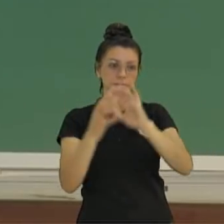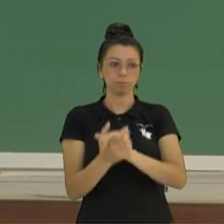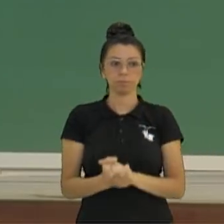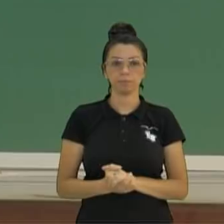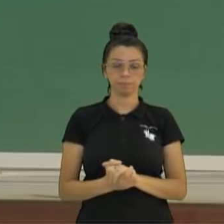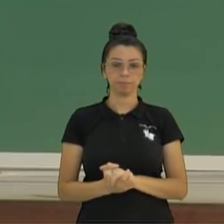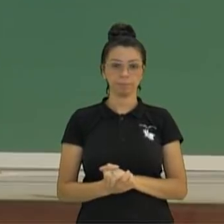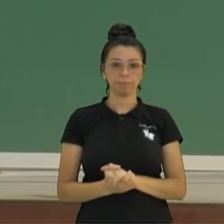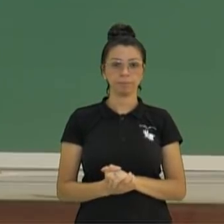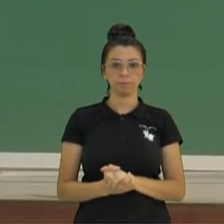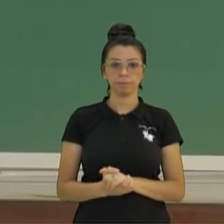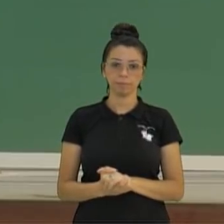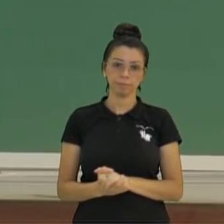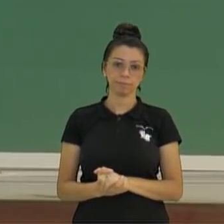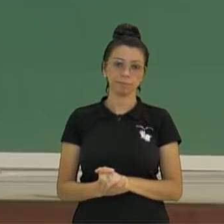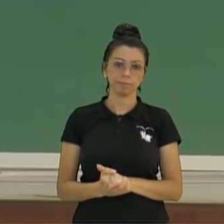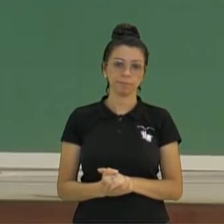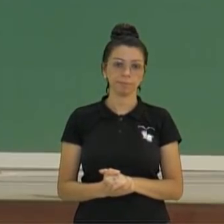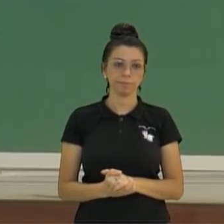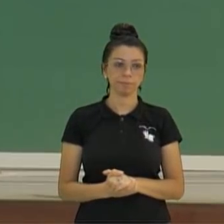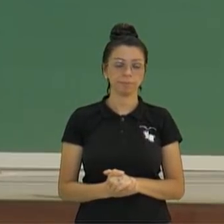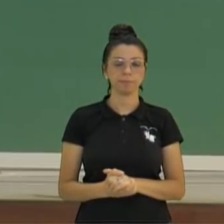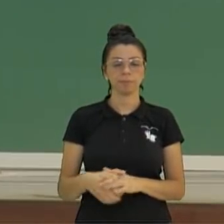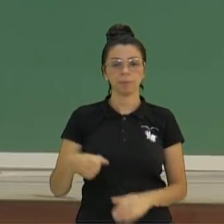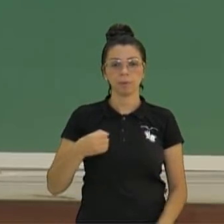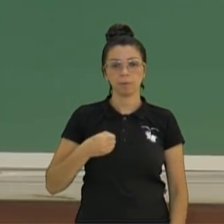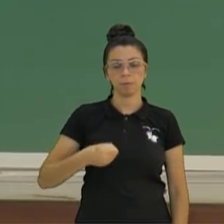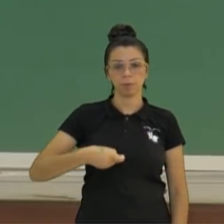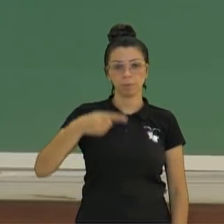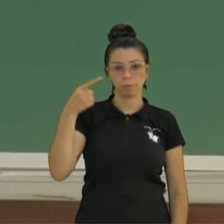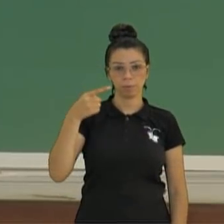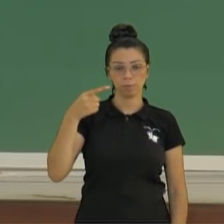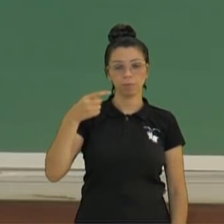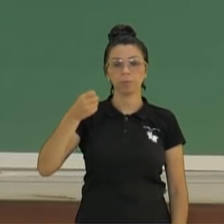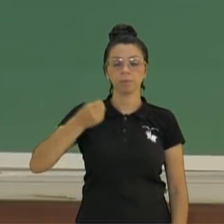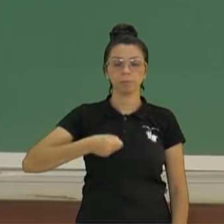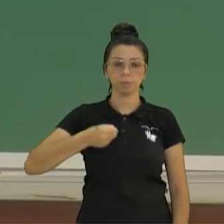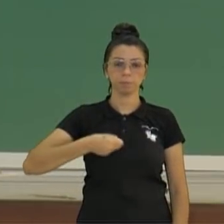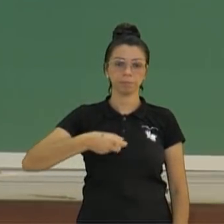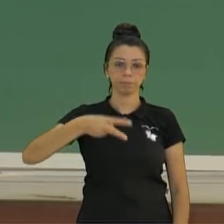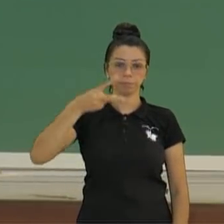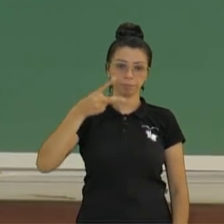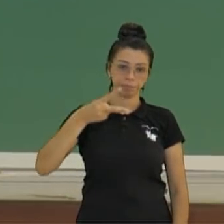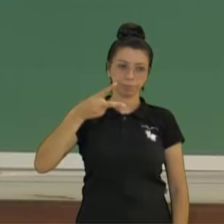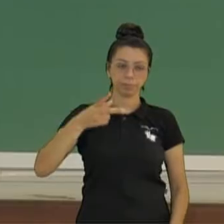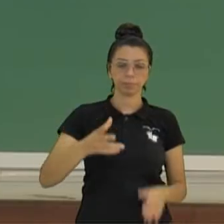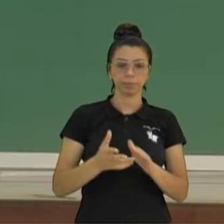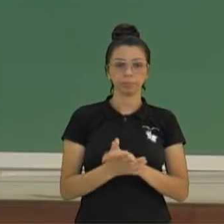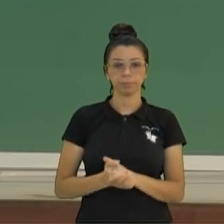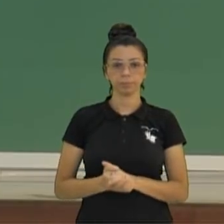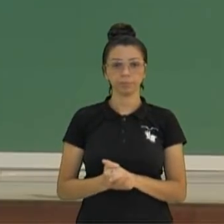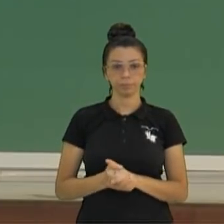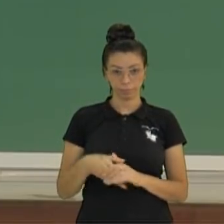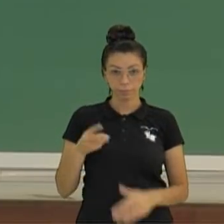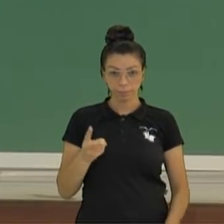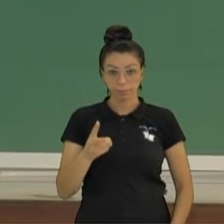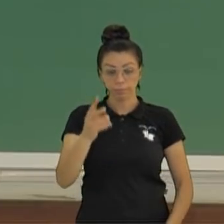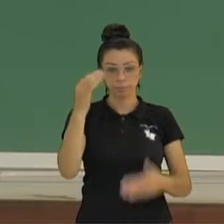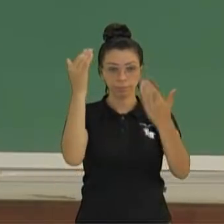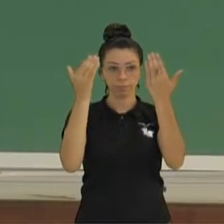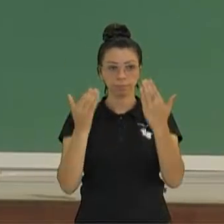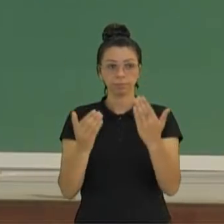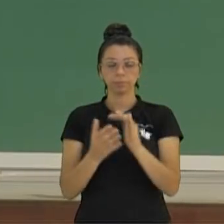Então aqui nós temos aqui a número 1, que eu falei, e a número 2. Vamos lá continuar a